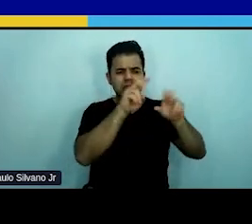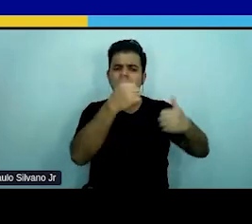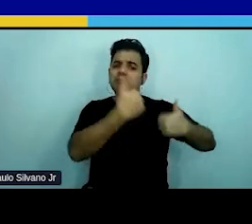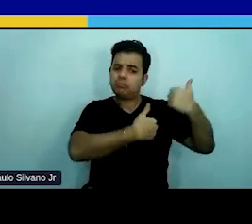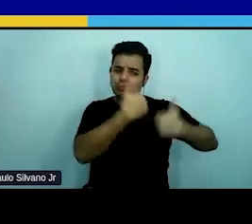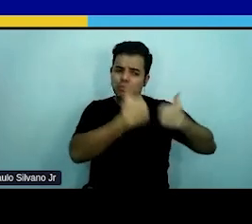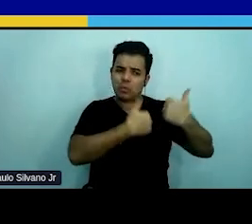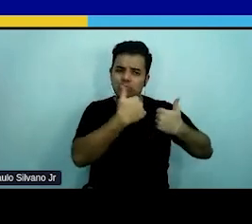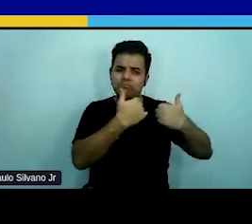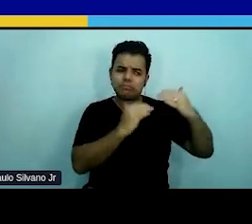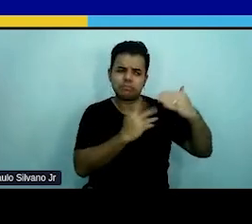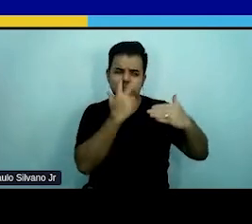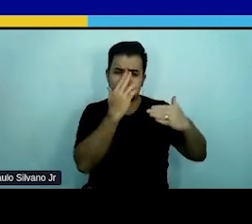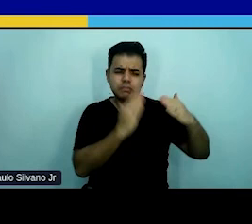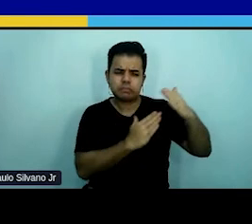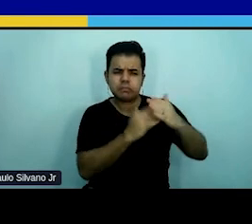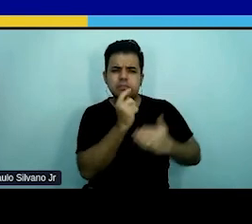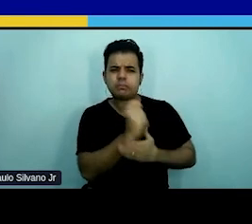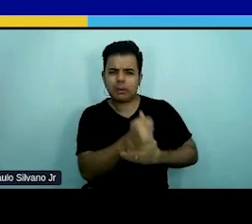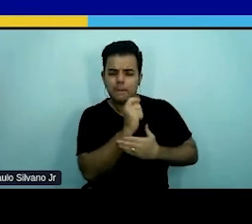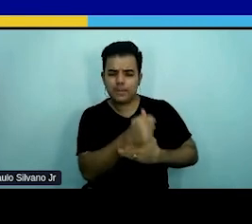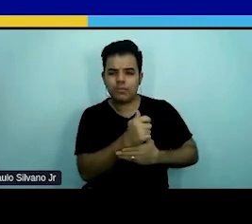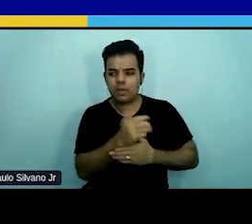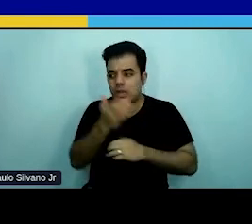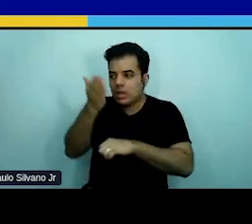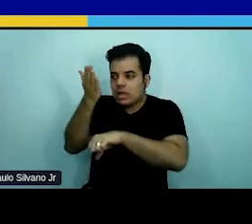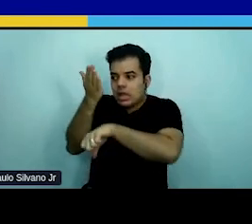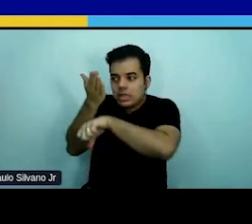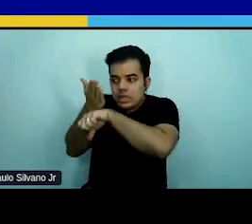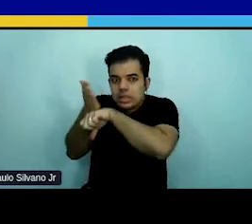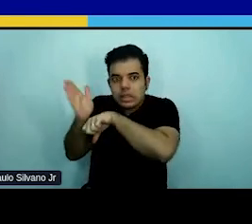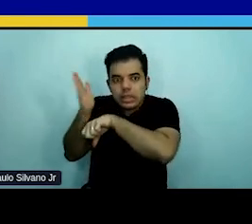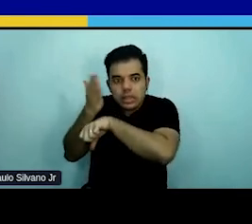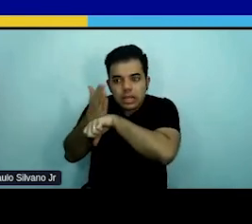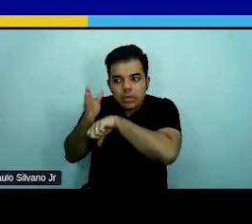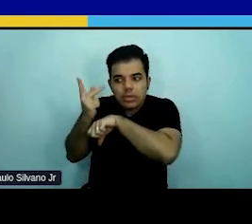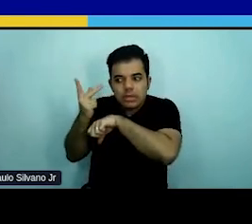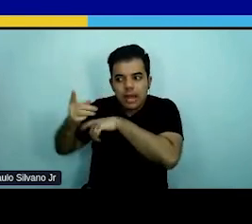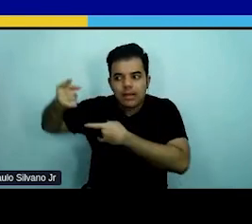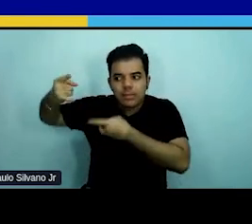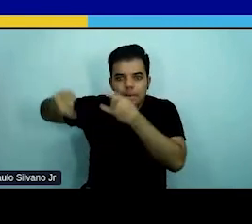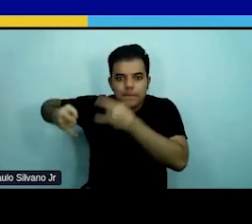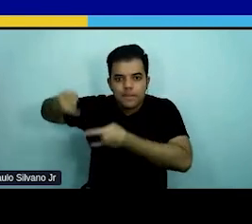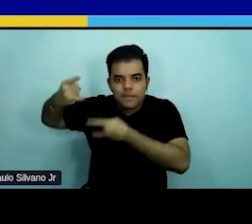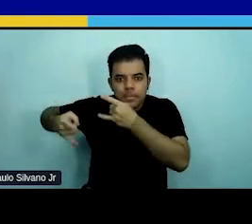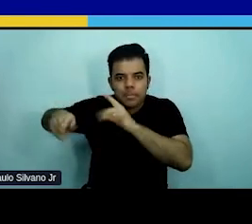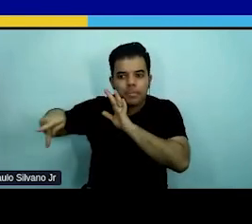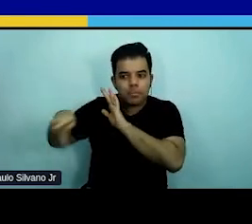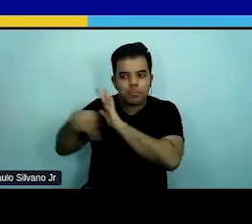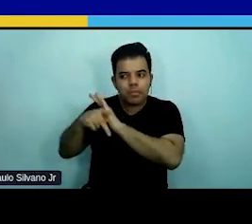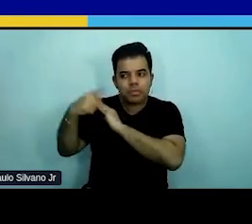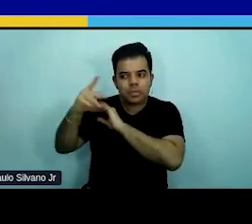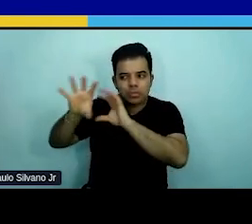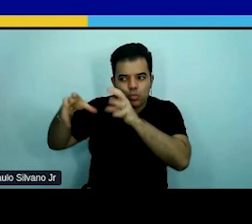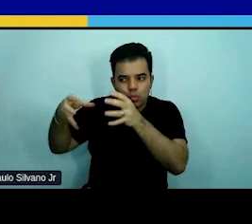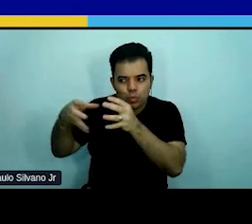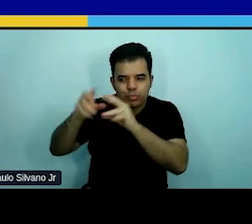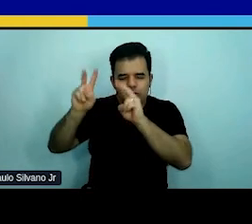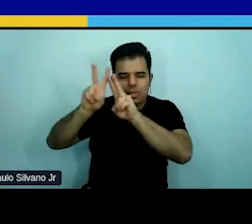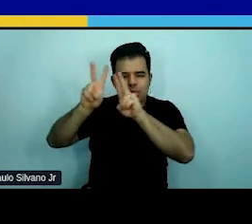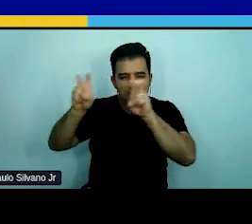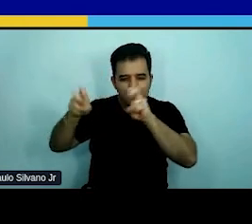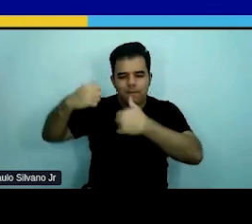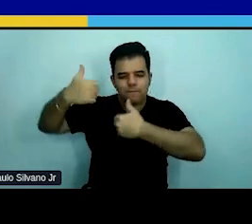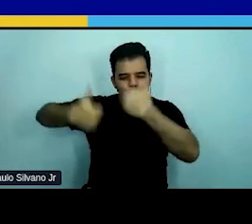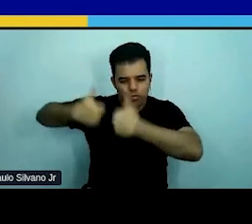de futebol. E aí, uma vez que você treine uma máquina com exemplos dessa natureza, apenas com sentenças de